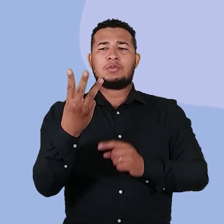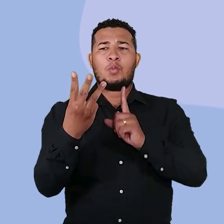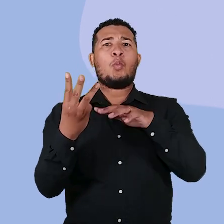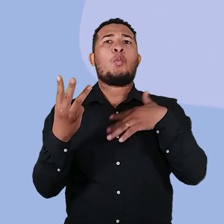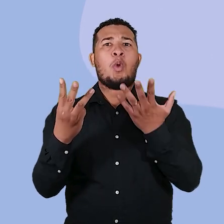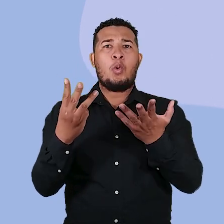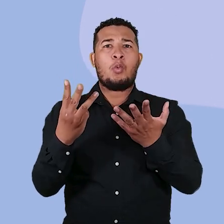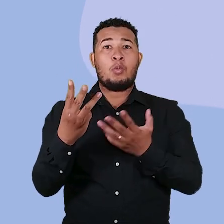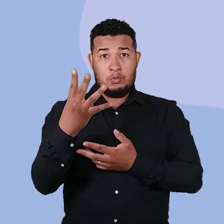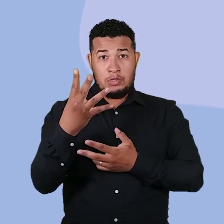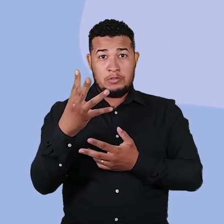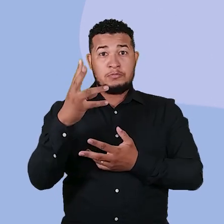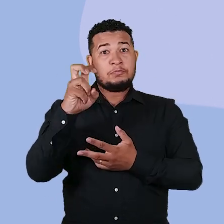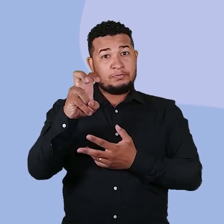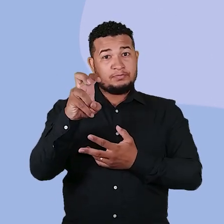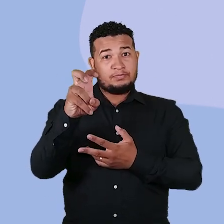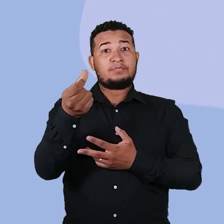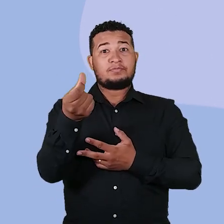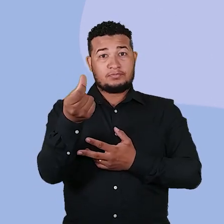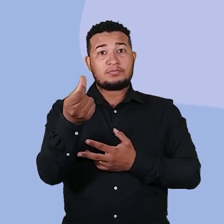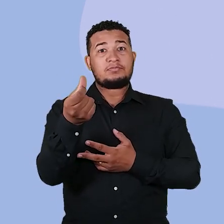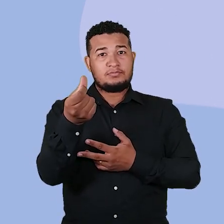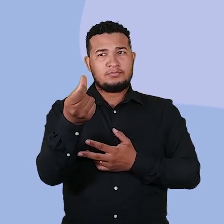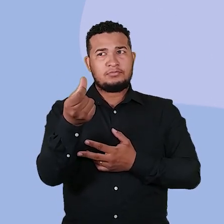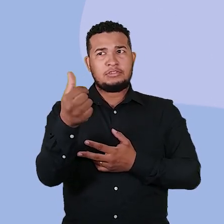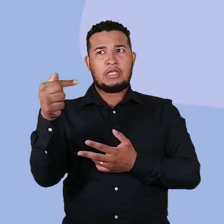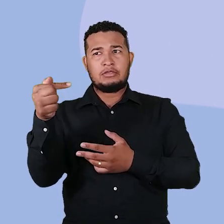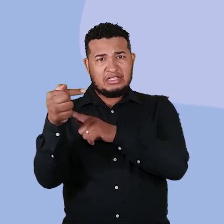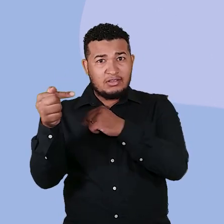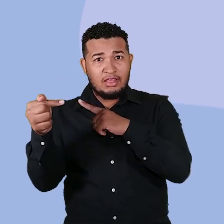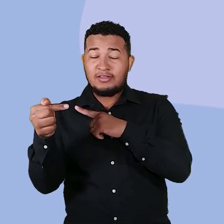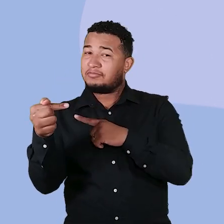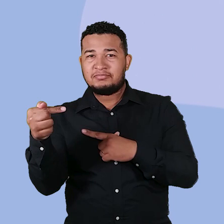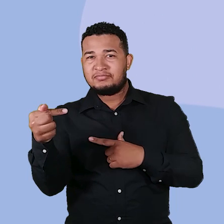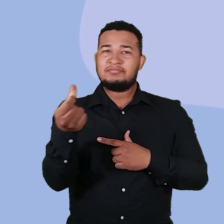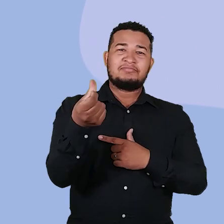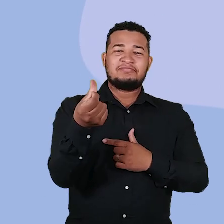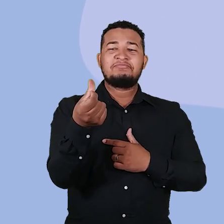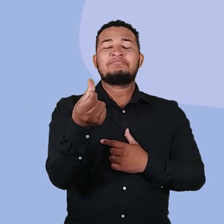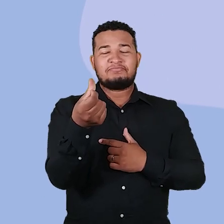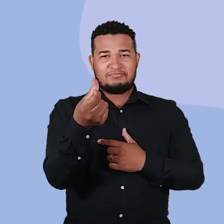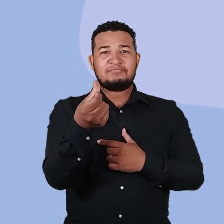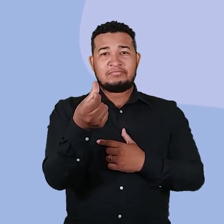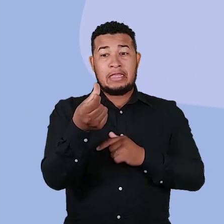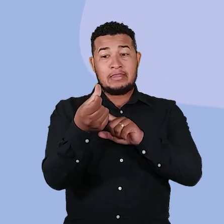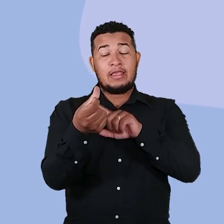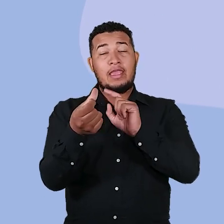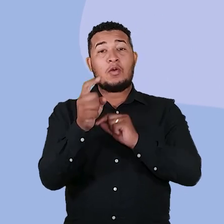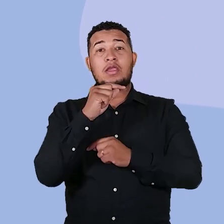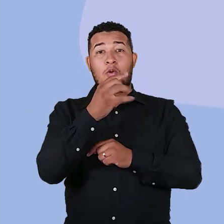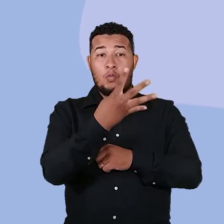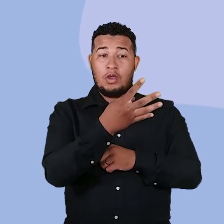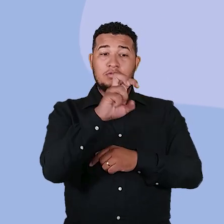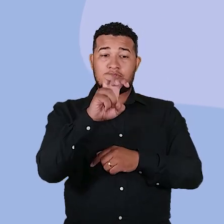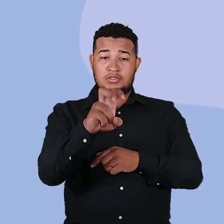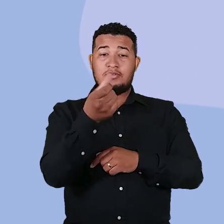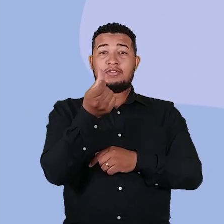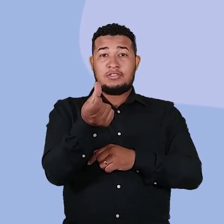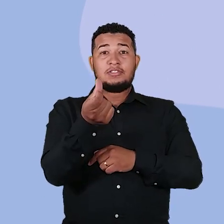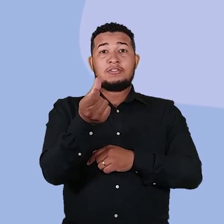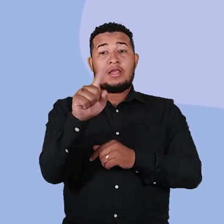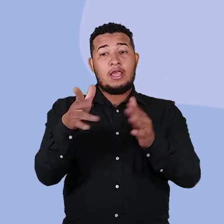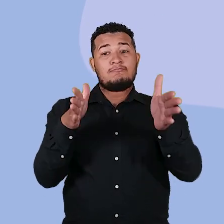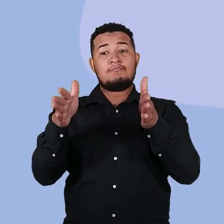maiores do que três quais números são maiores que 3 4 5 6 7 ou par não tem 7 no dado então seu evento vai